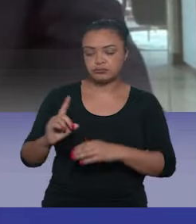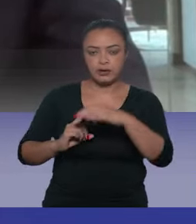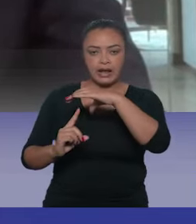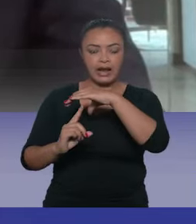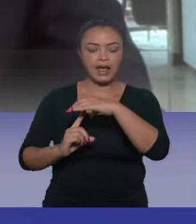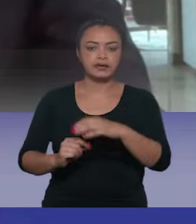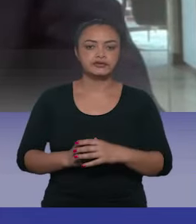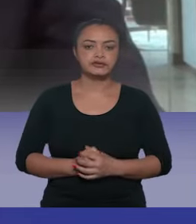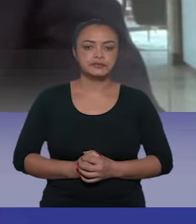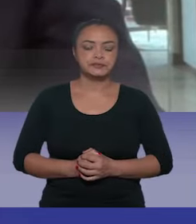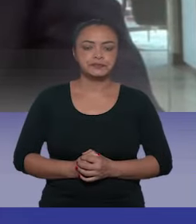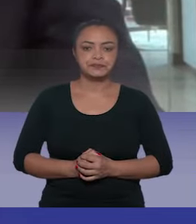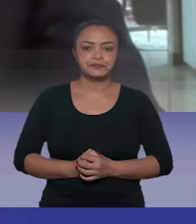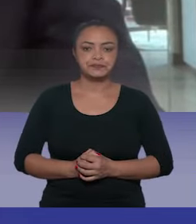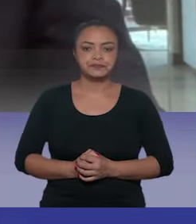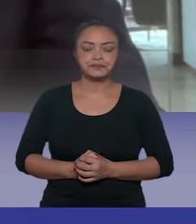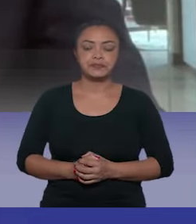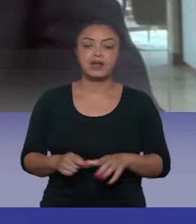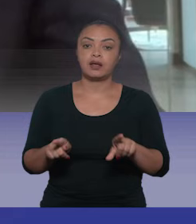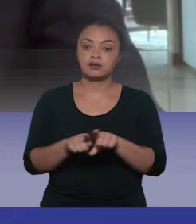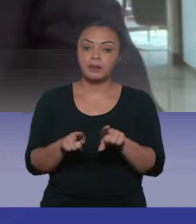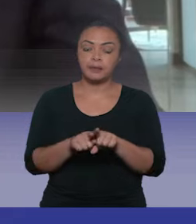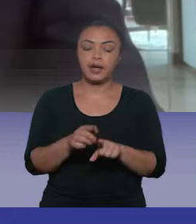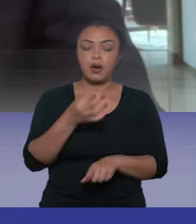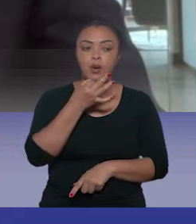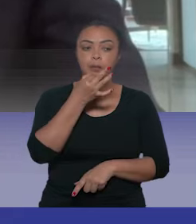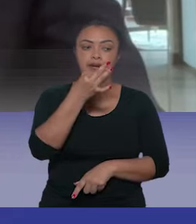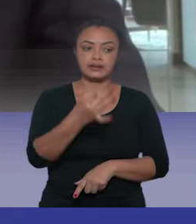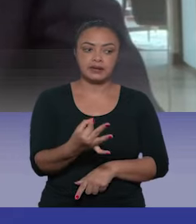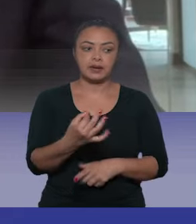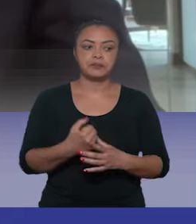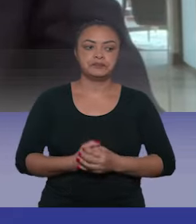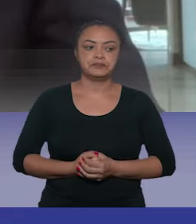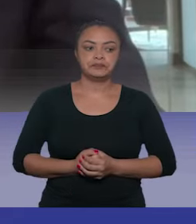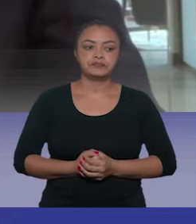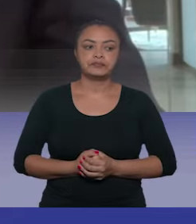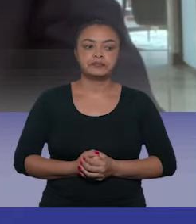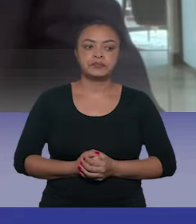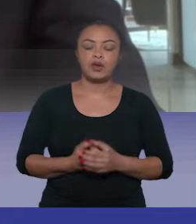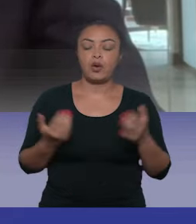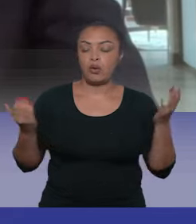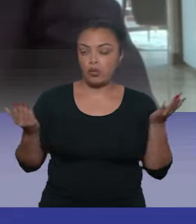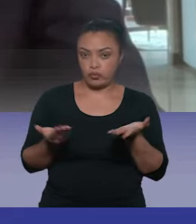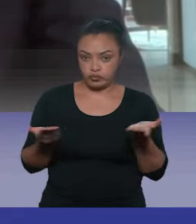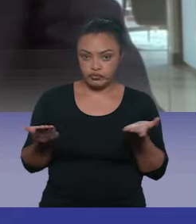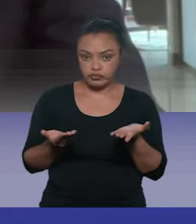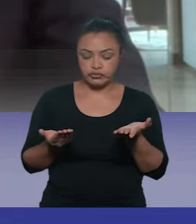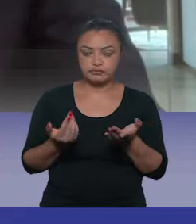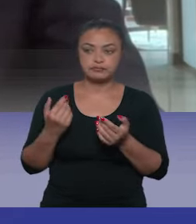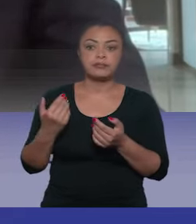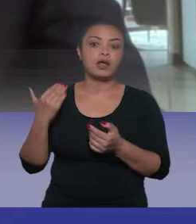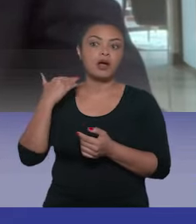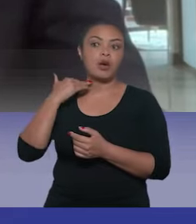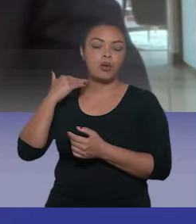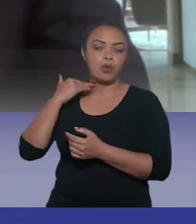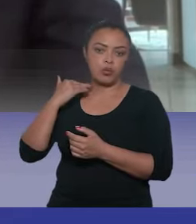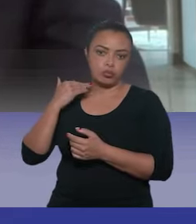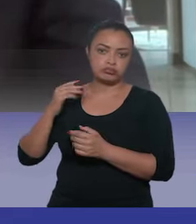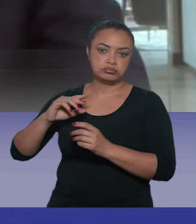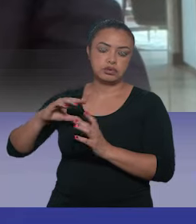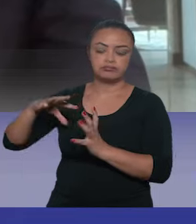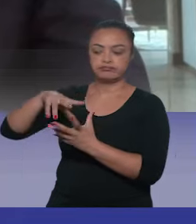Mais conservador, mais risco ou mais agressivo de cada cliente. E